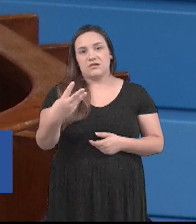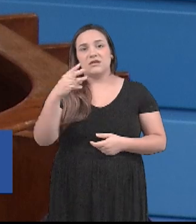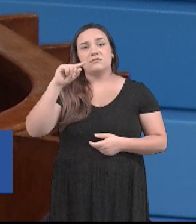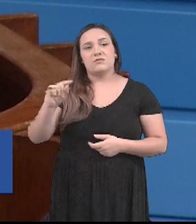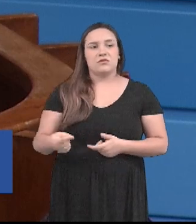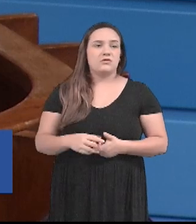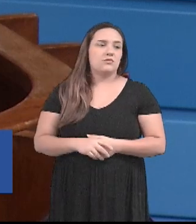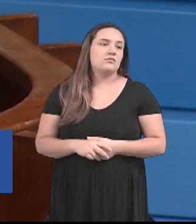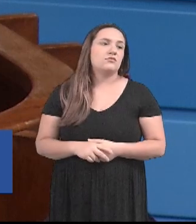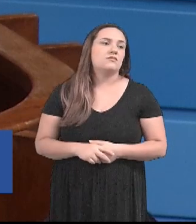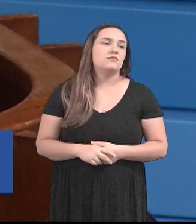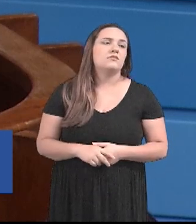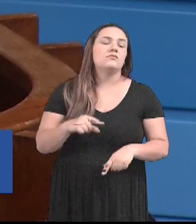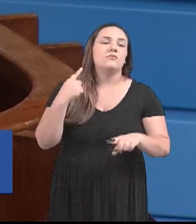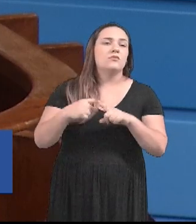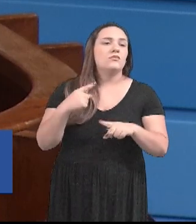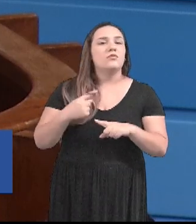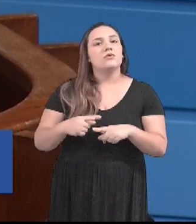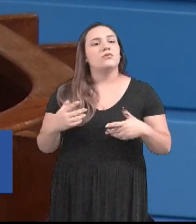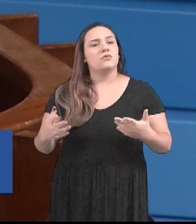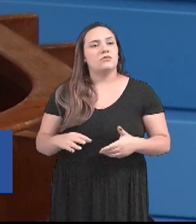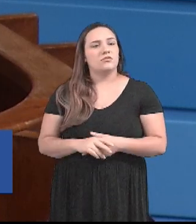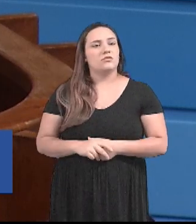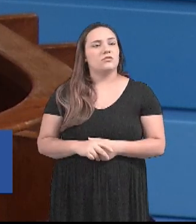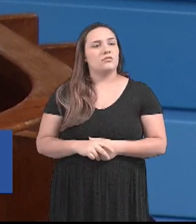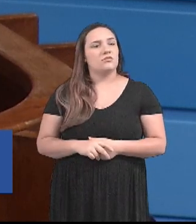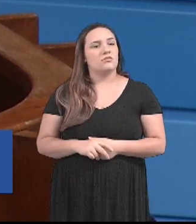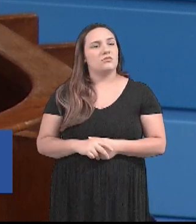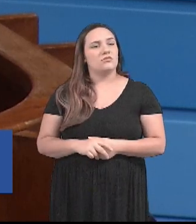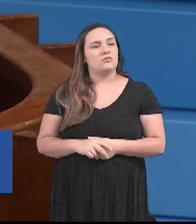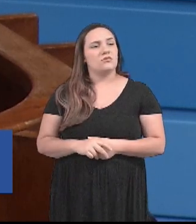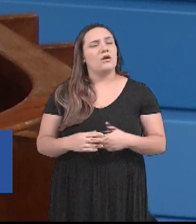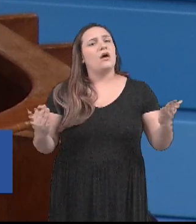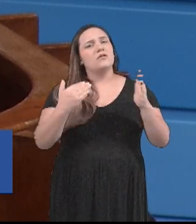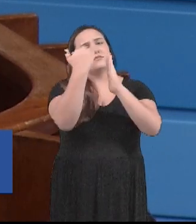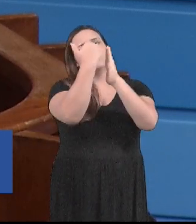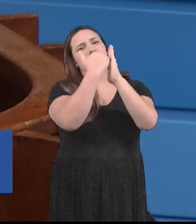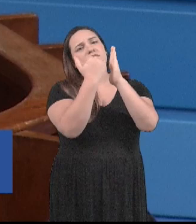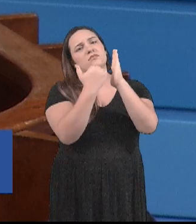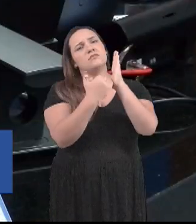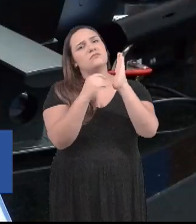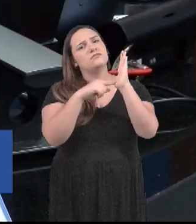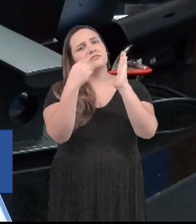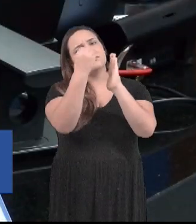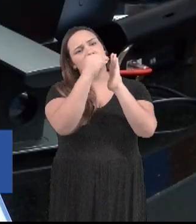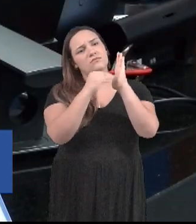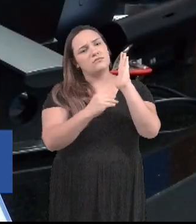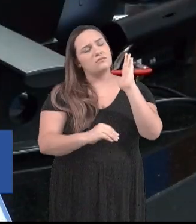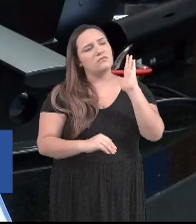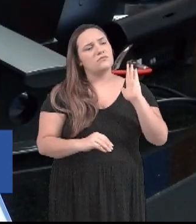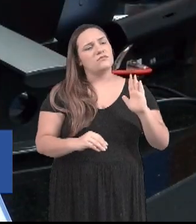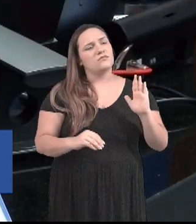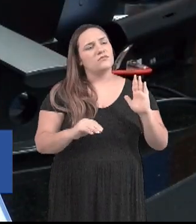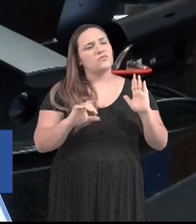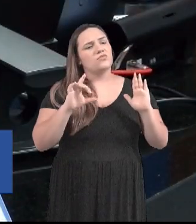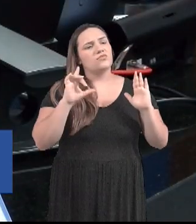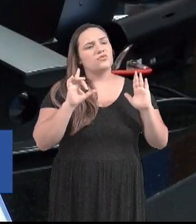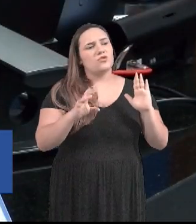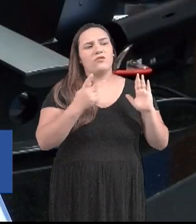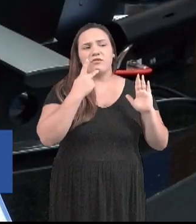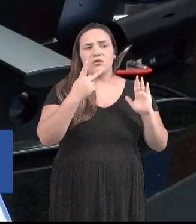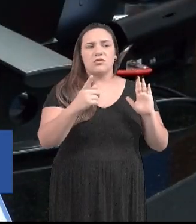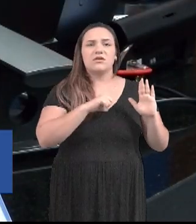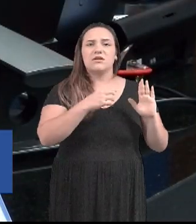293 mil. Por qual motivo, senhor presidente, nessa listagem do fisco, informou o Poder